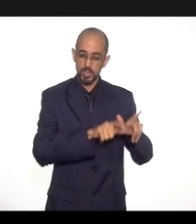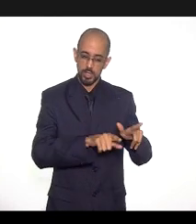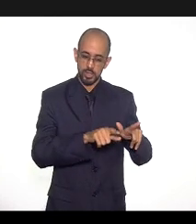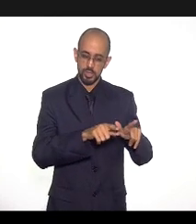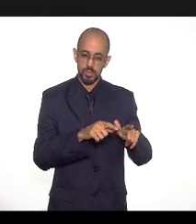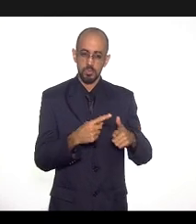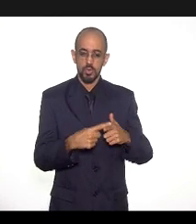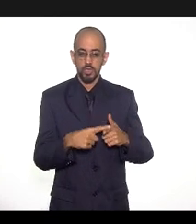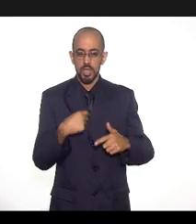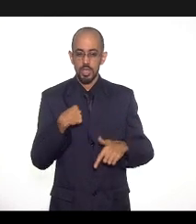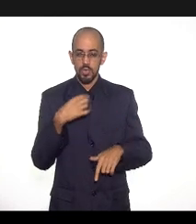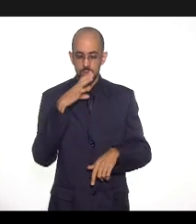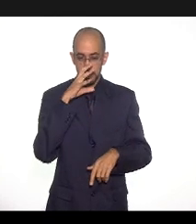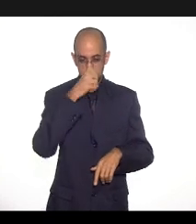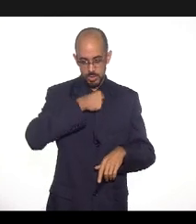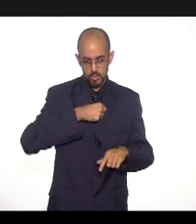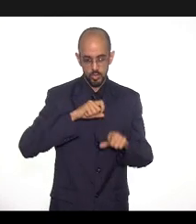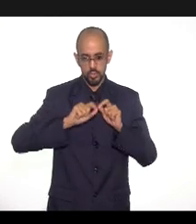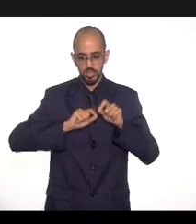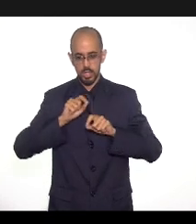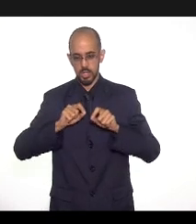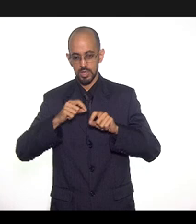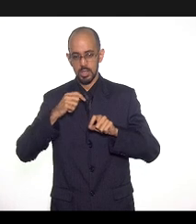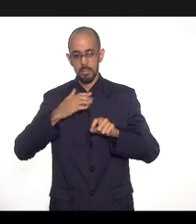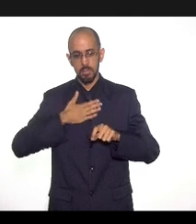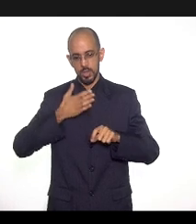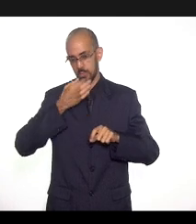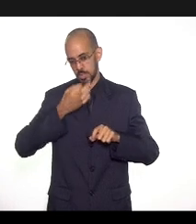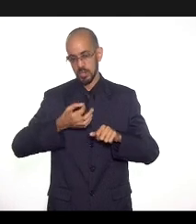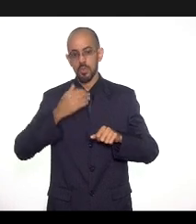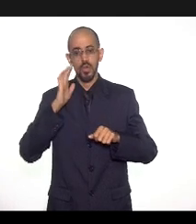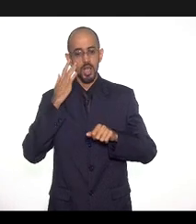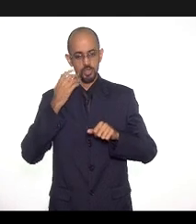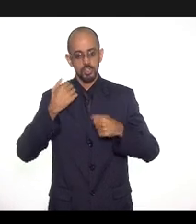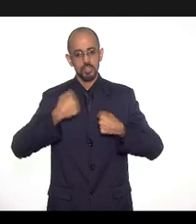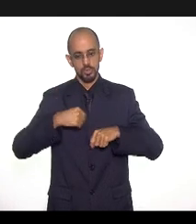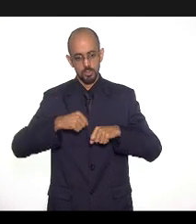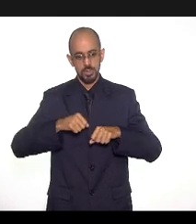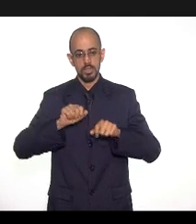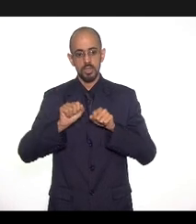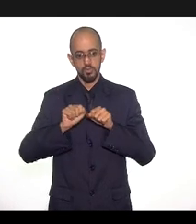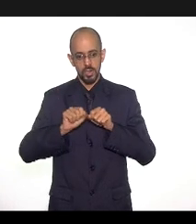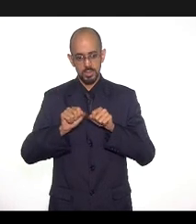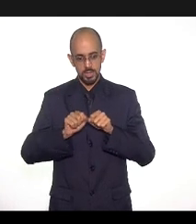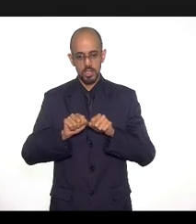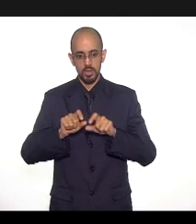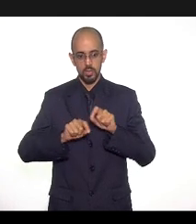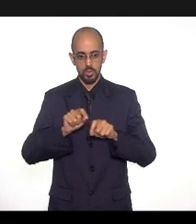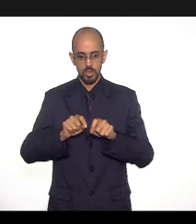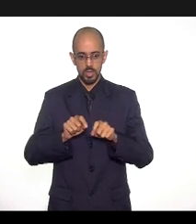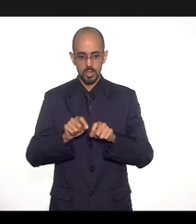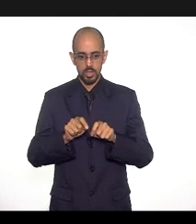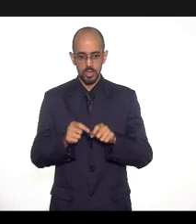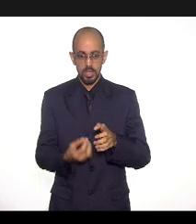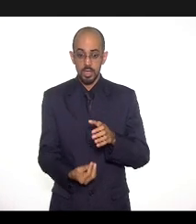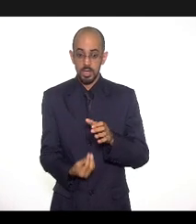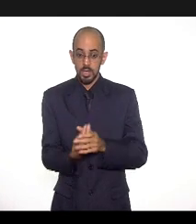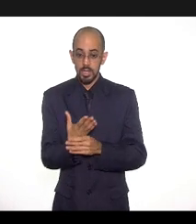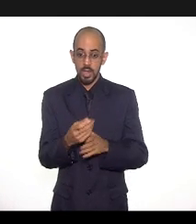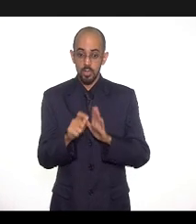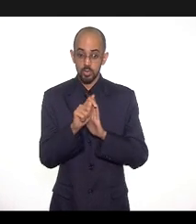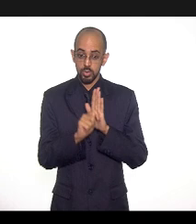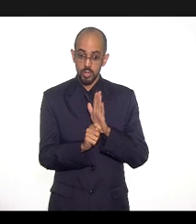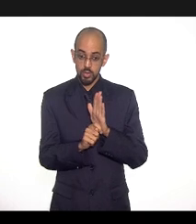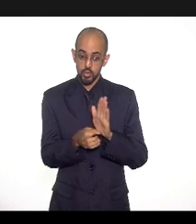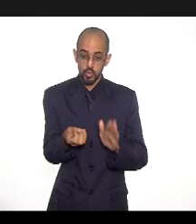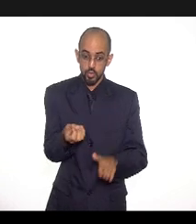vou insistir. Primeiro, eu acho que a gente deve fazer isso, sim. Fazer um movimento para produzir um novo texto na forma